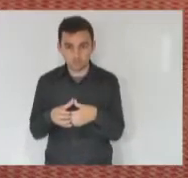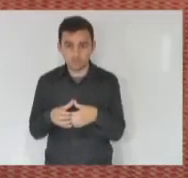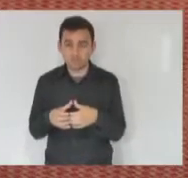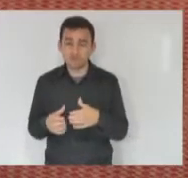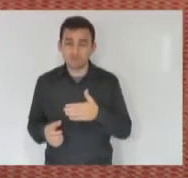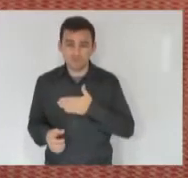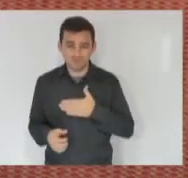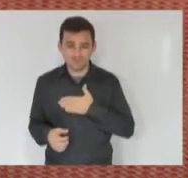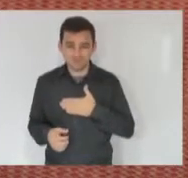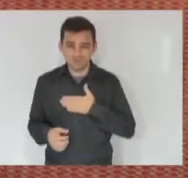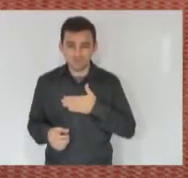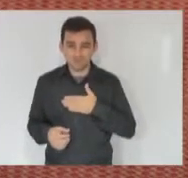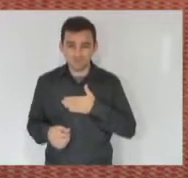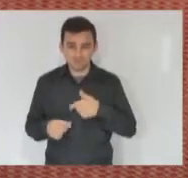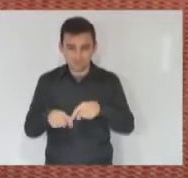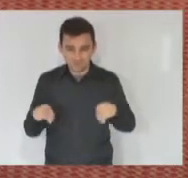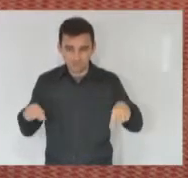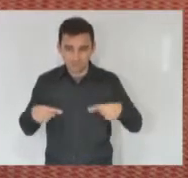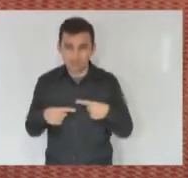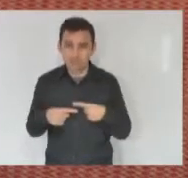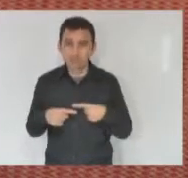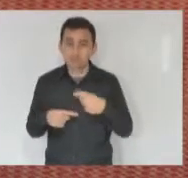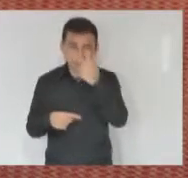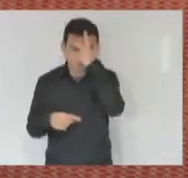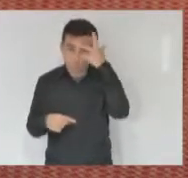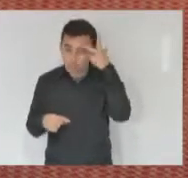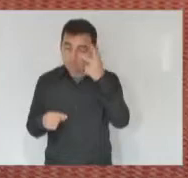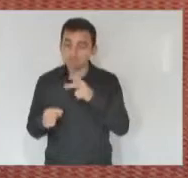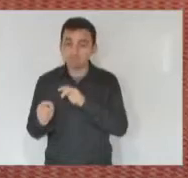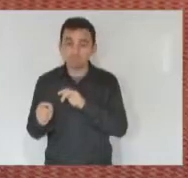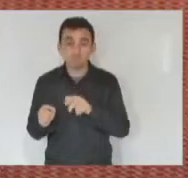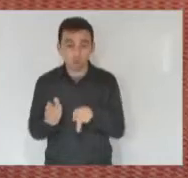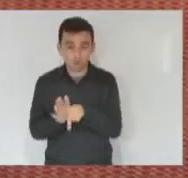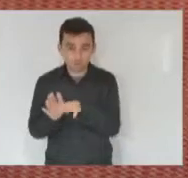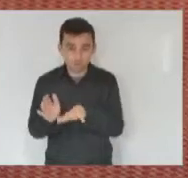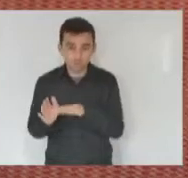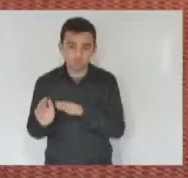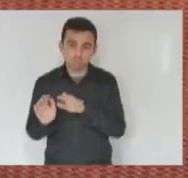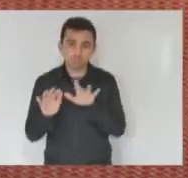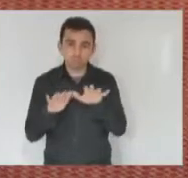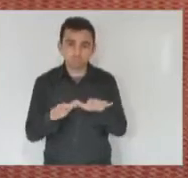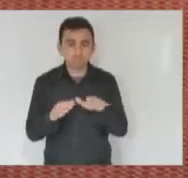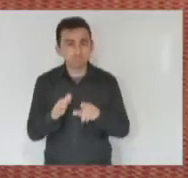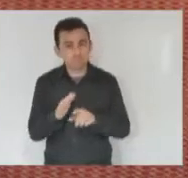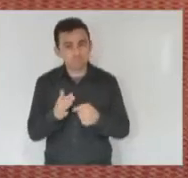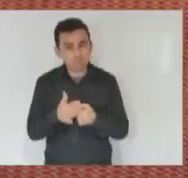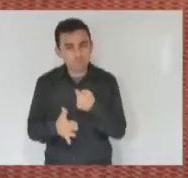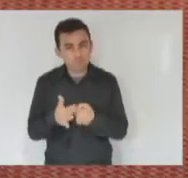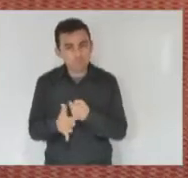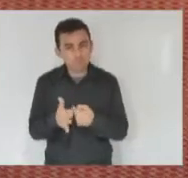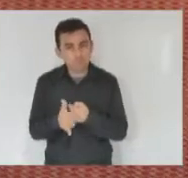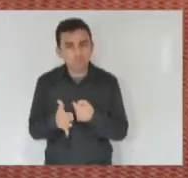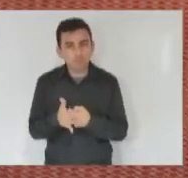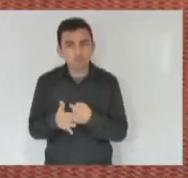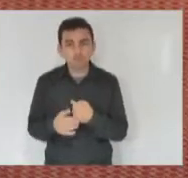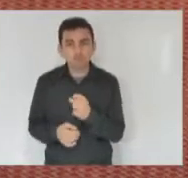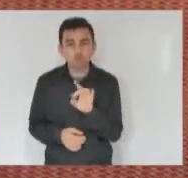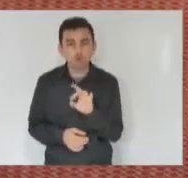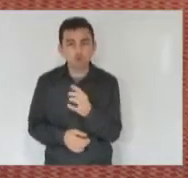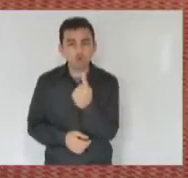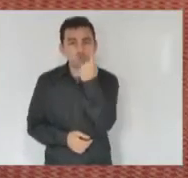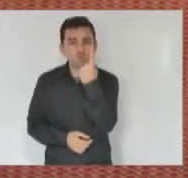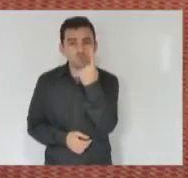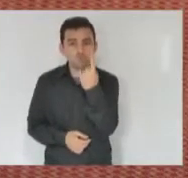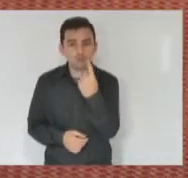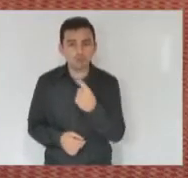procurado por populares, por moradores daquela região ali, e alguns deles ainda falaram: sargento, nós estamos ali com apenas uma viatura